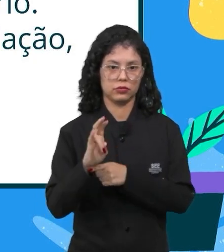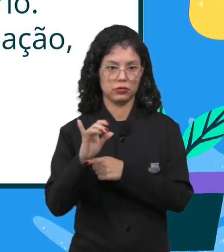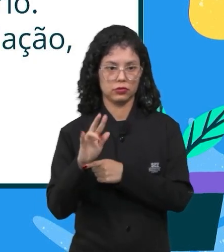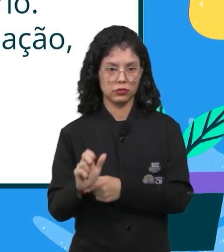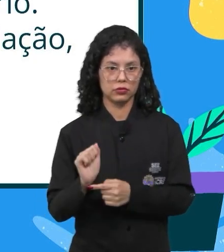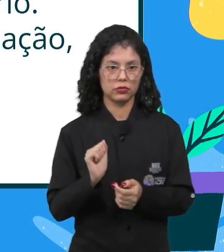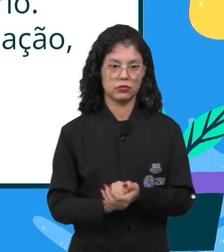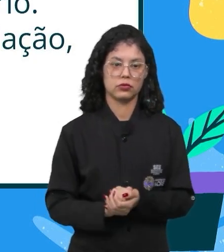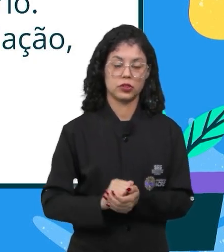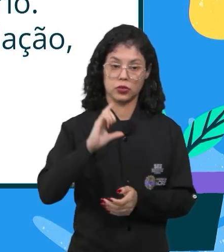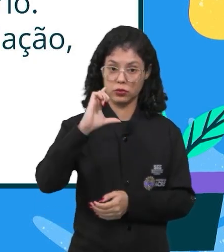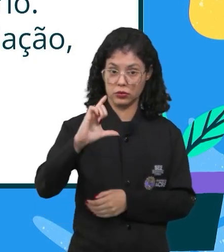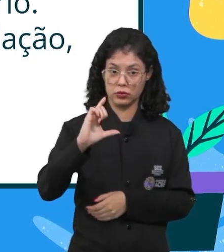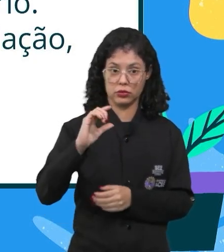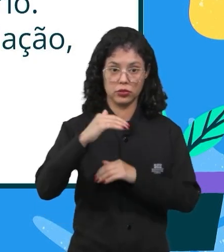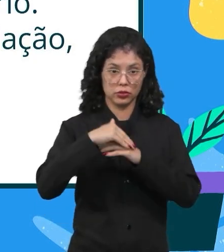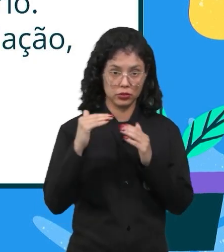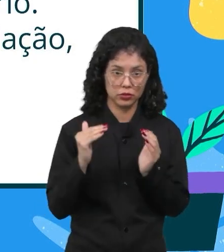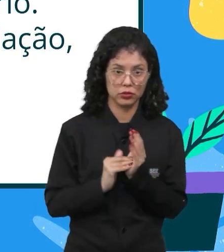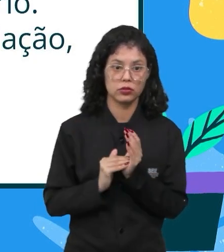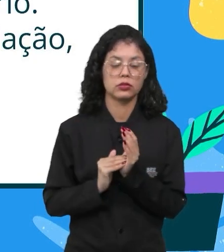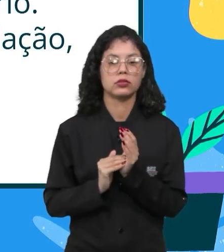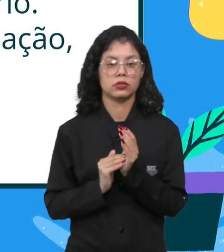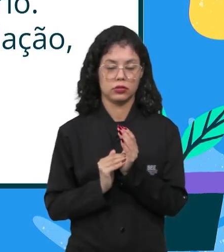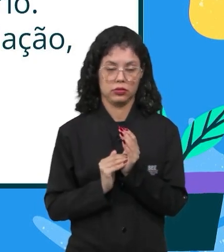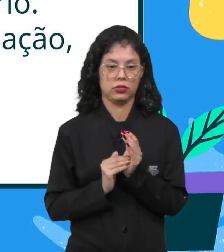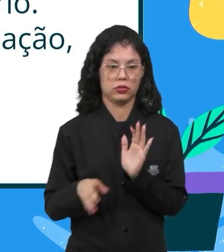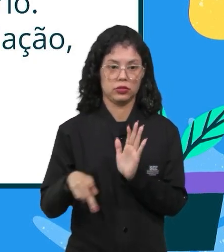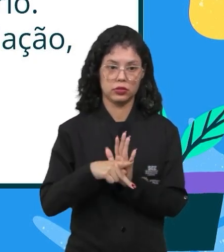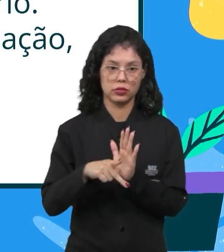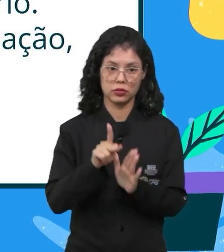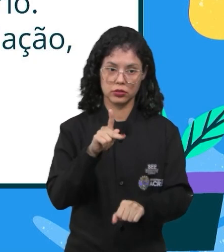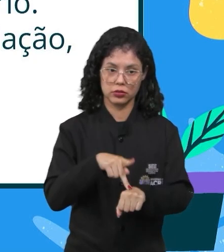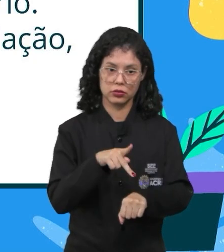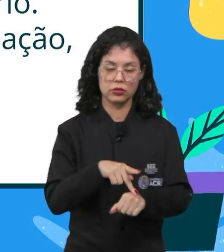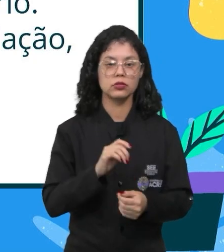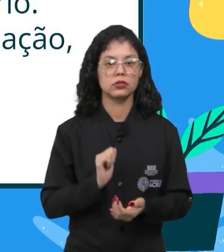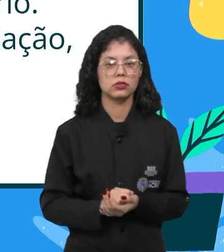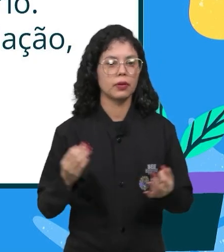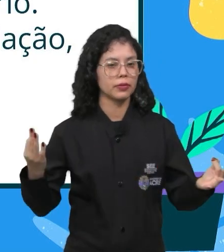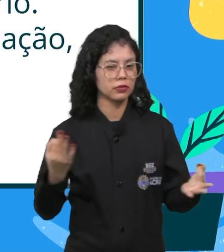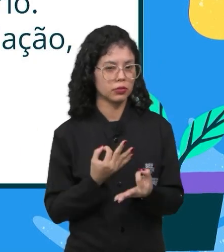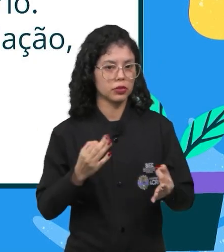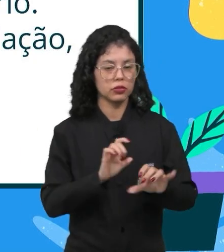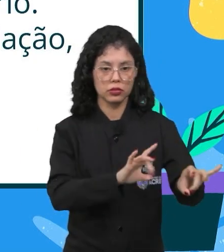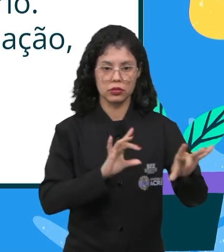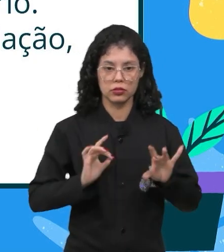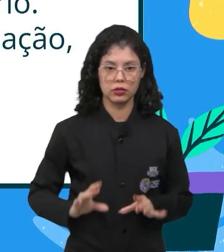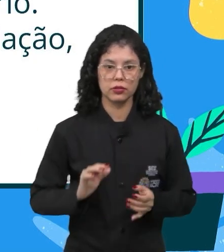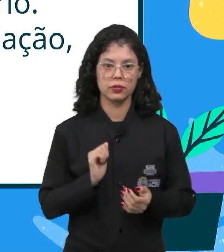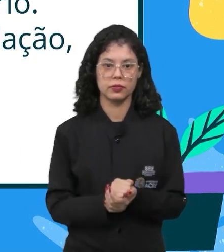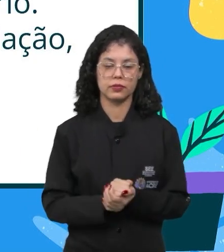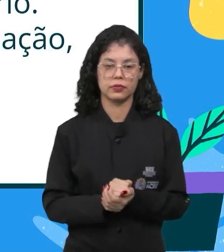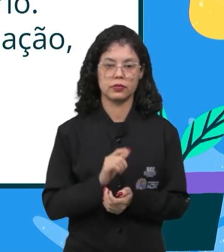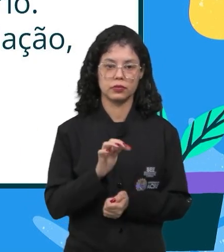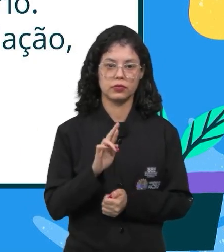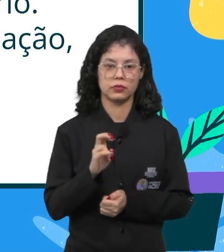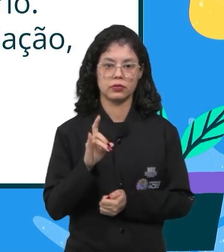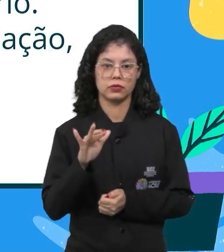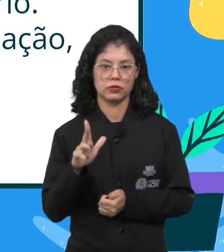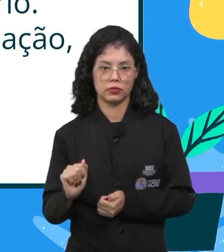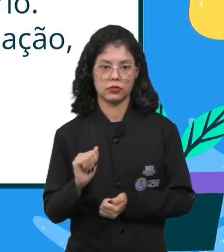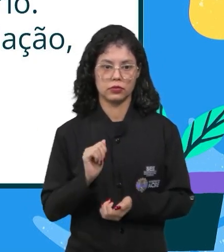os frascos, né, e toda a parte de vidrarias. E também ali o aperfeiçoamento de técnicas, né, como